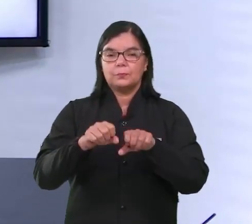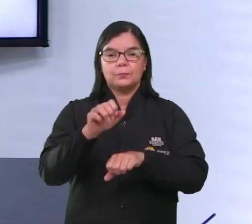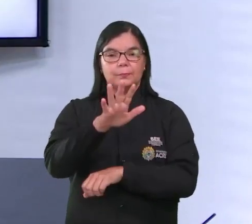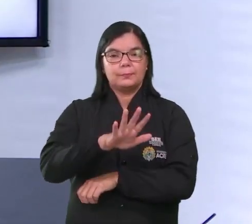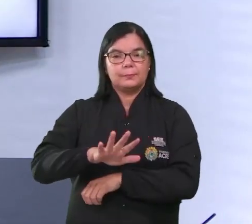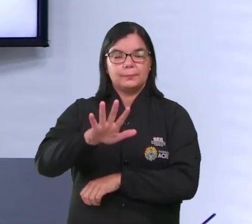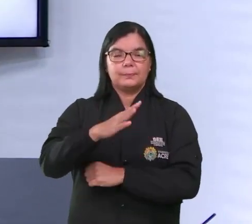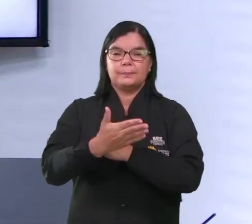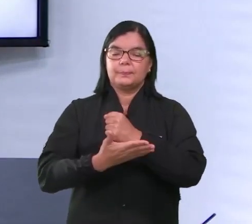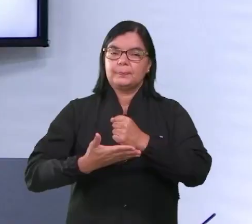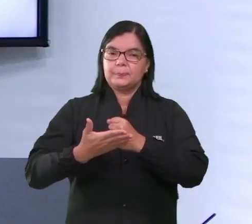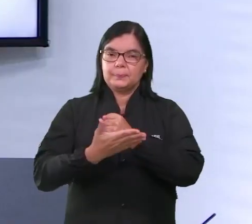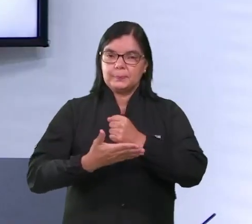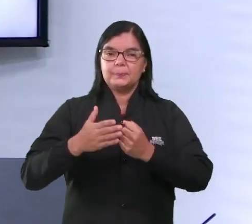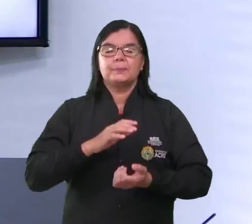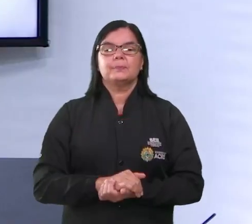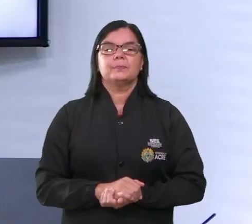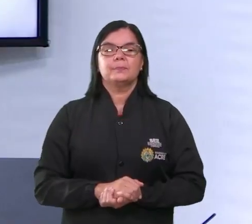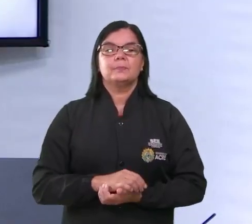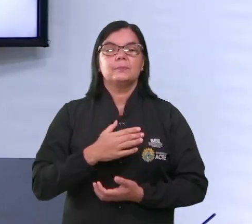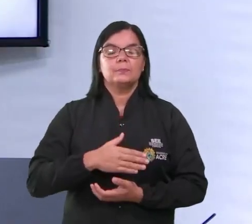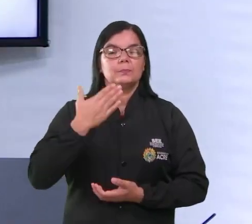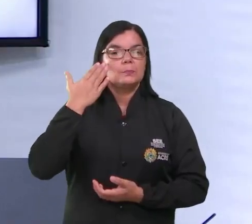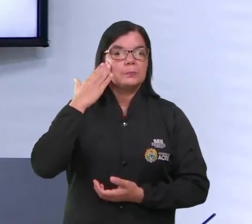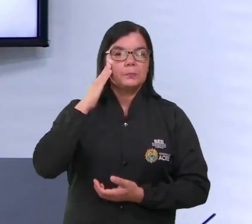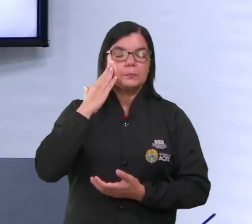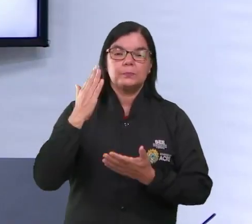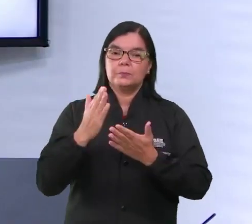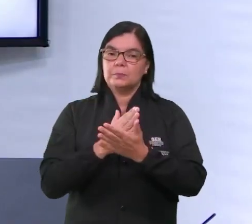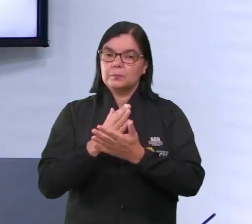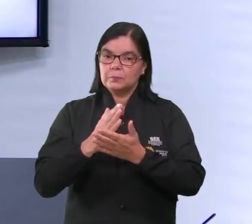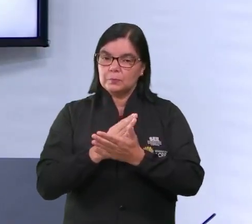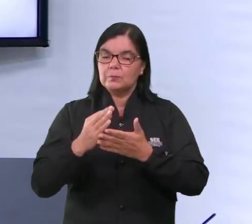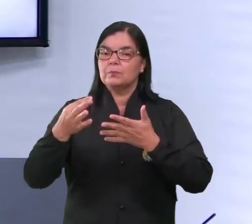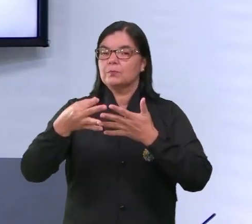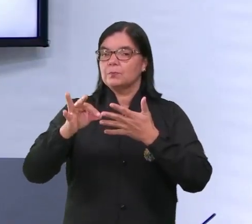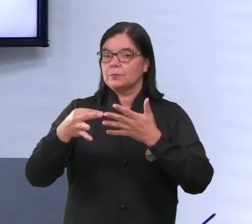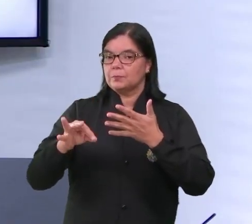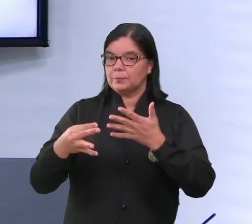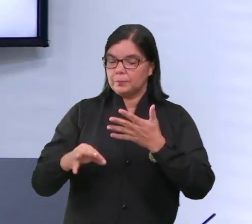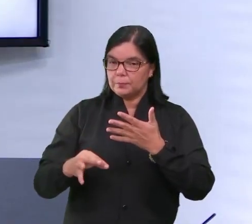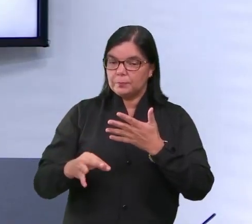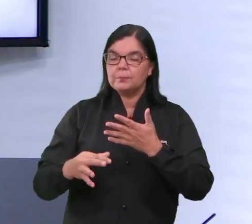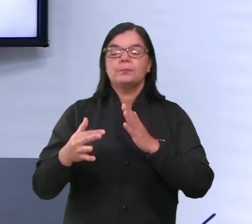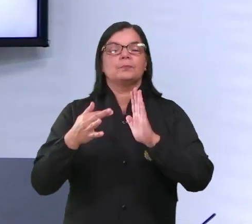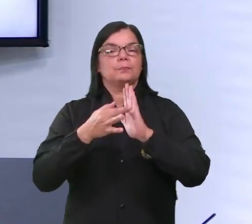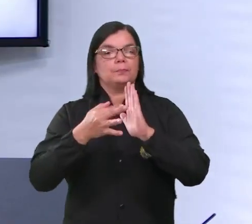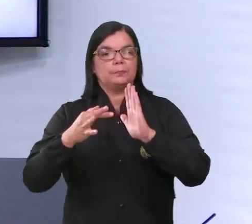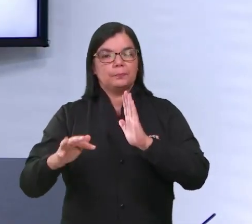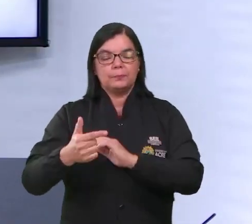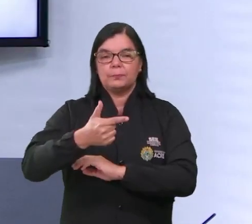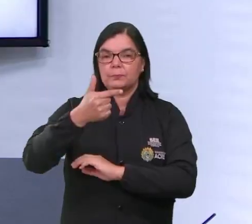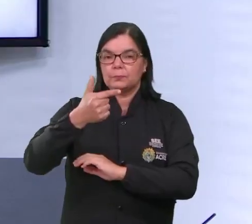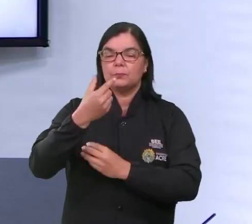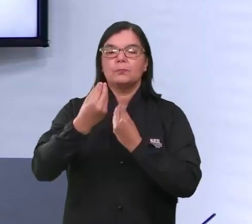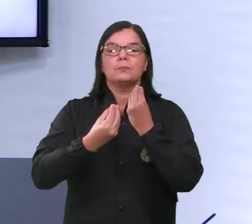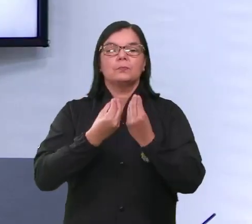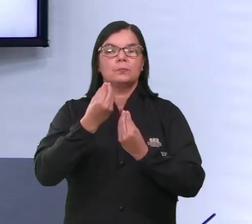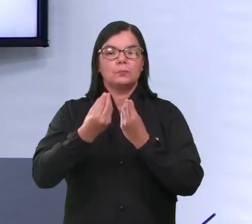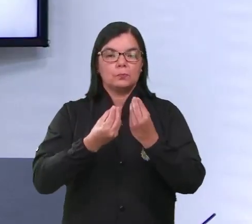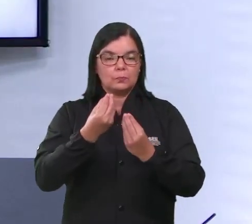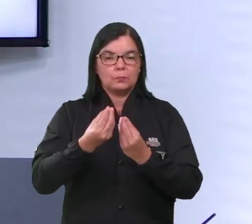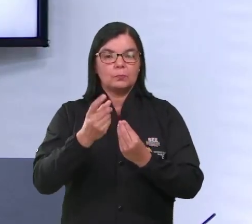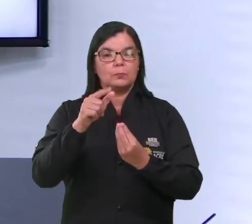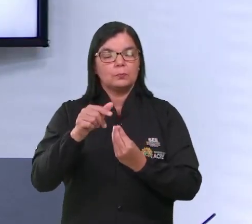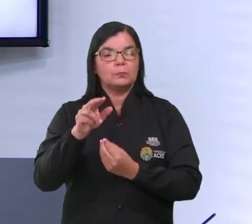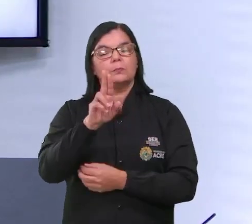geral básica. Entenderemos alguns elementos de uma função quadrática e como comporta-se